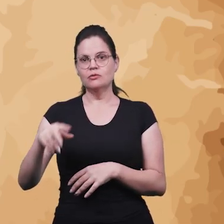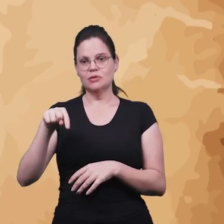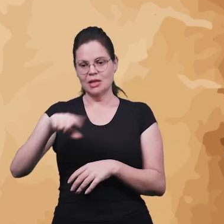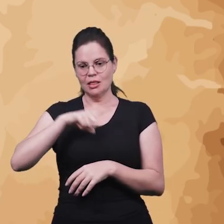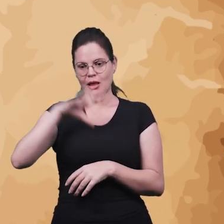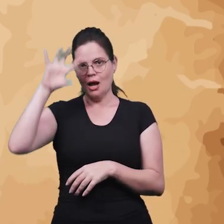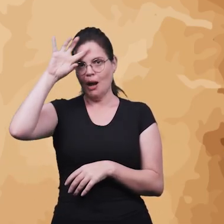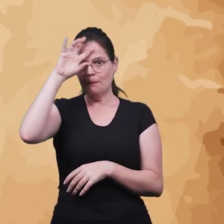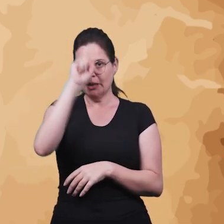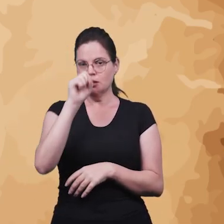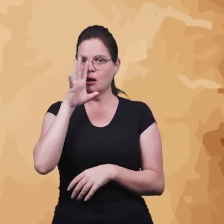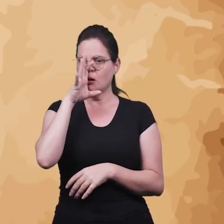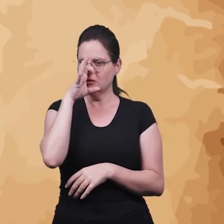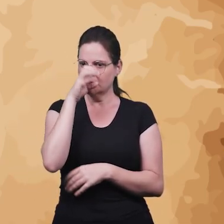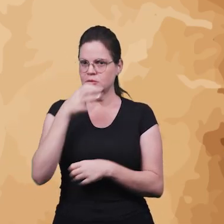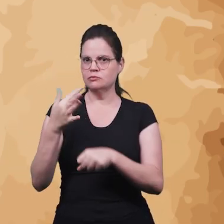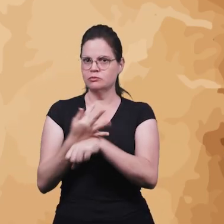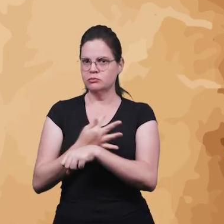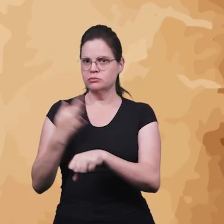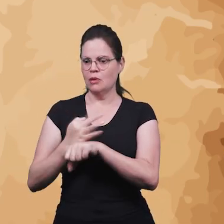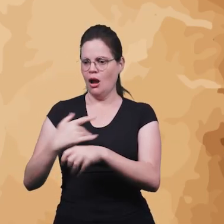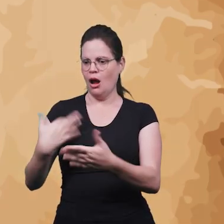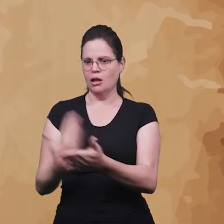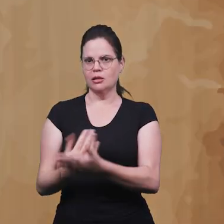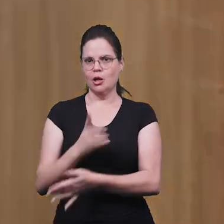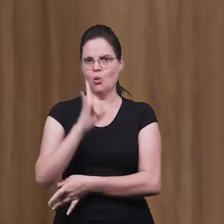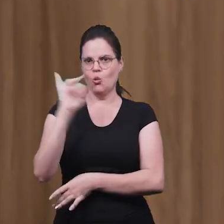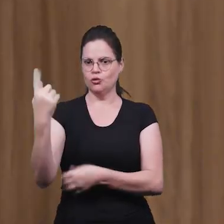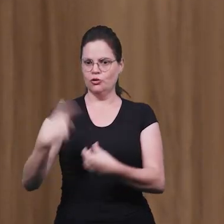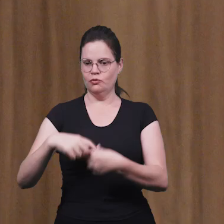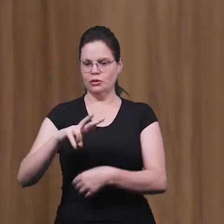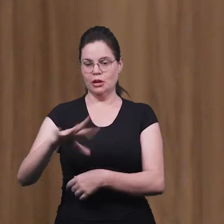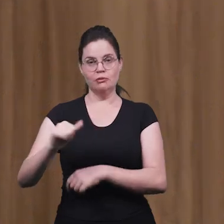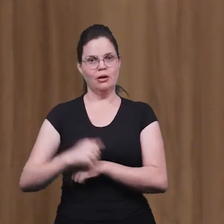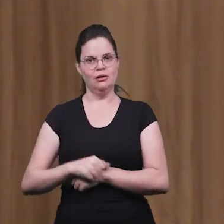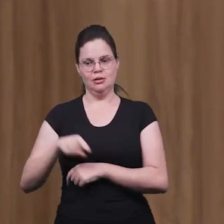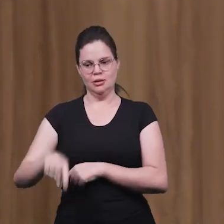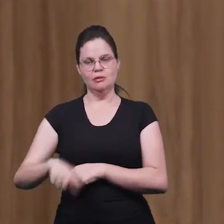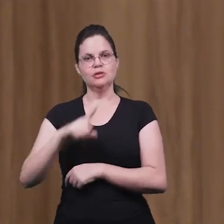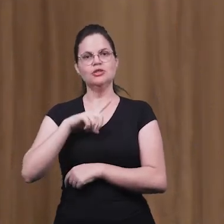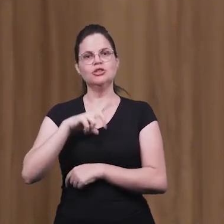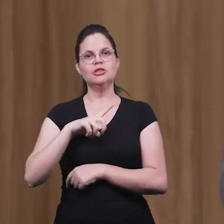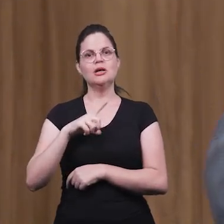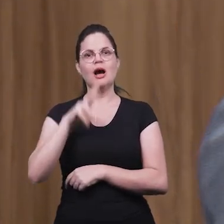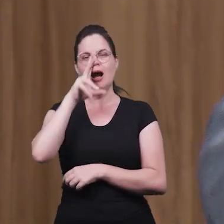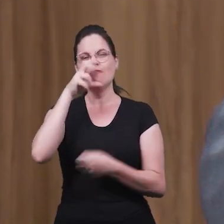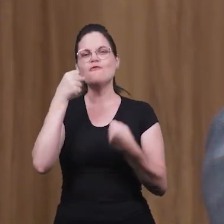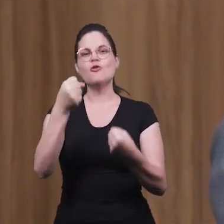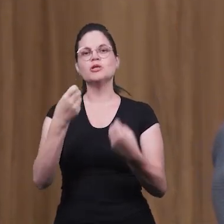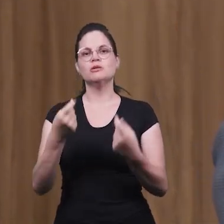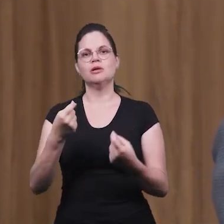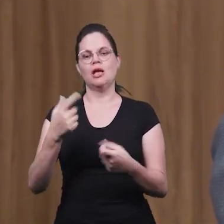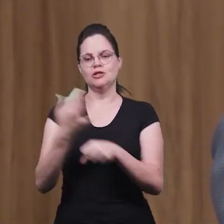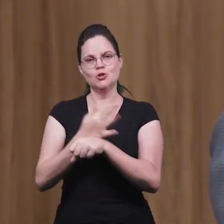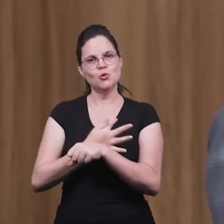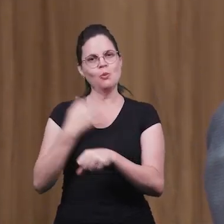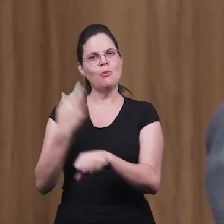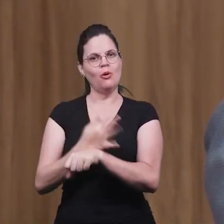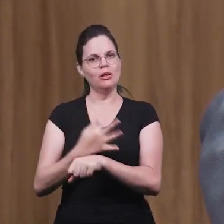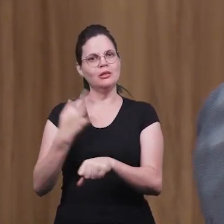retende-o até que eu venha. Então, a igreja, a força dela estava em reter aquilo que